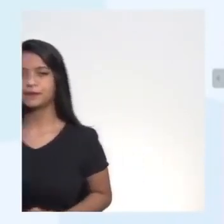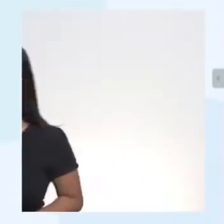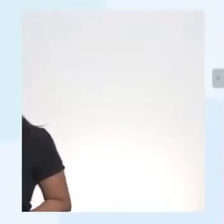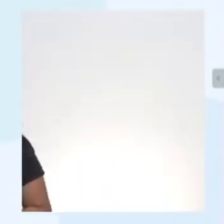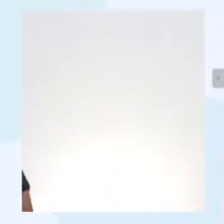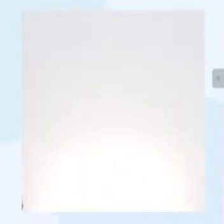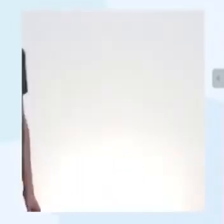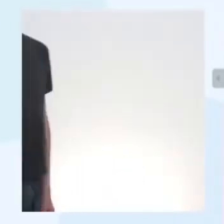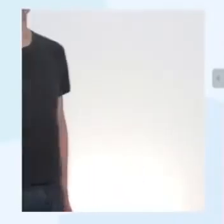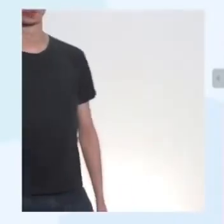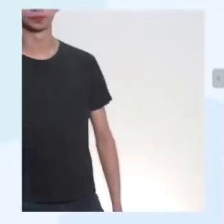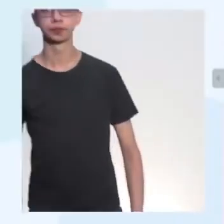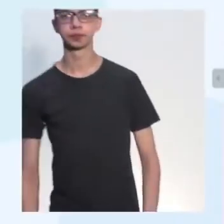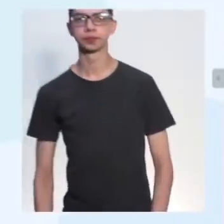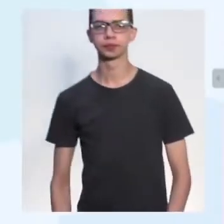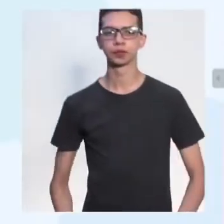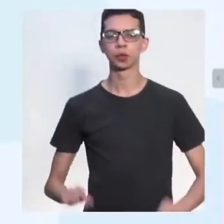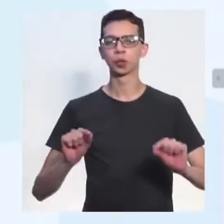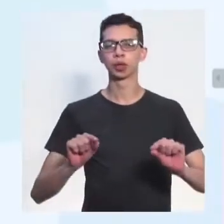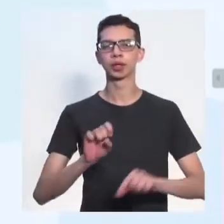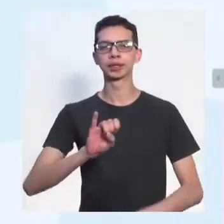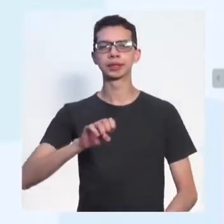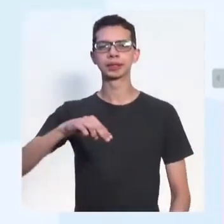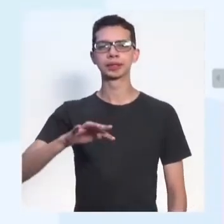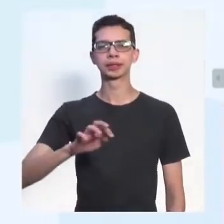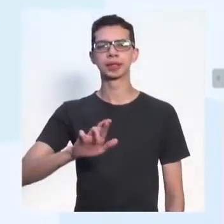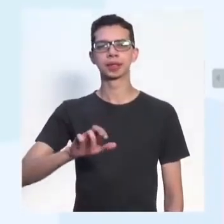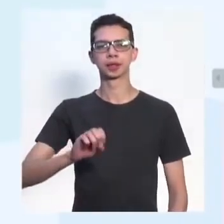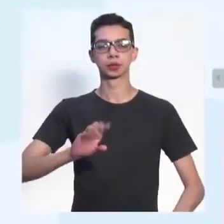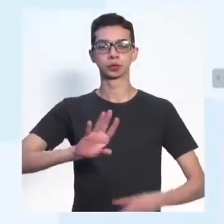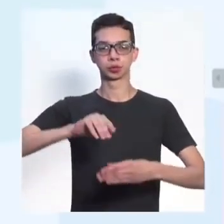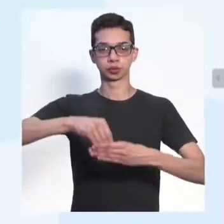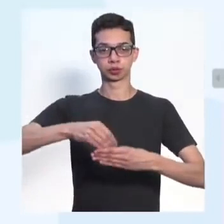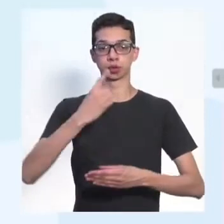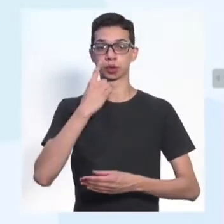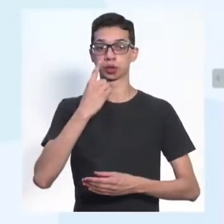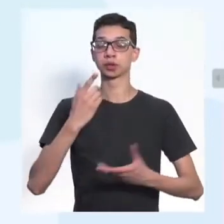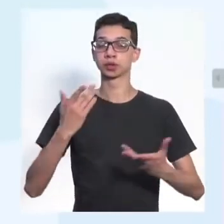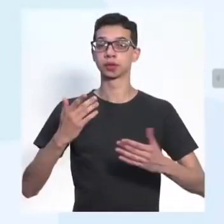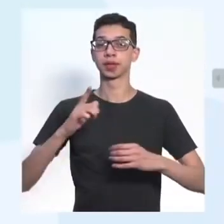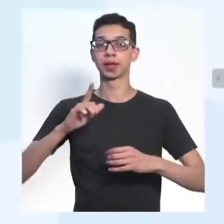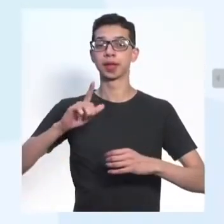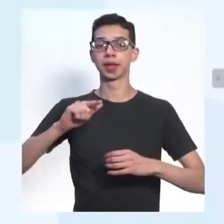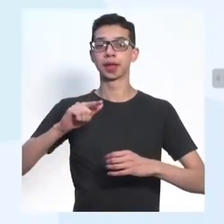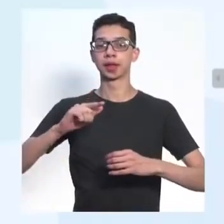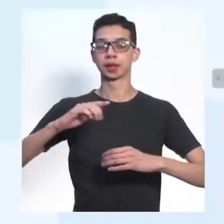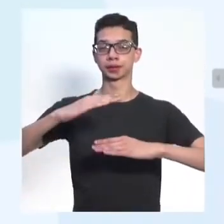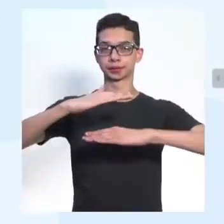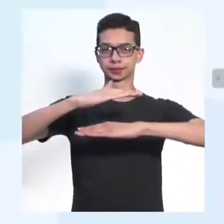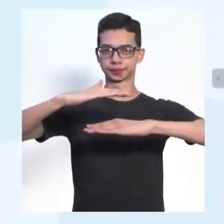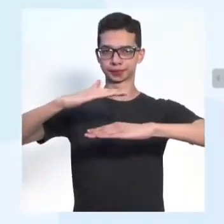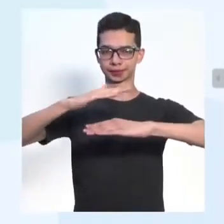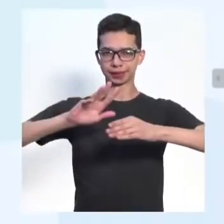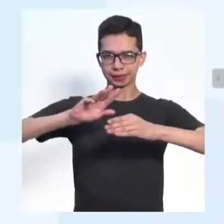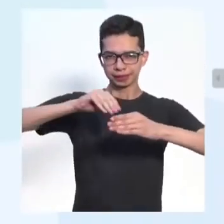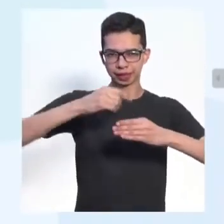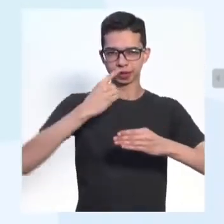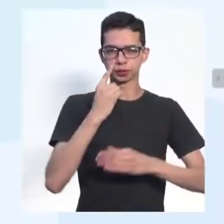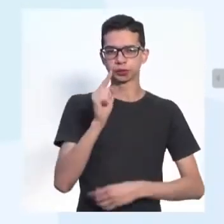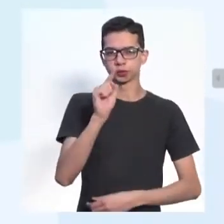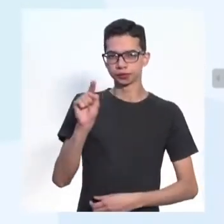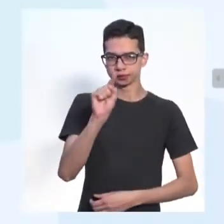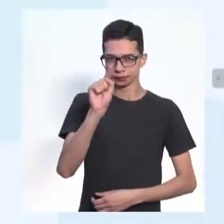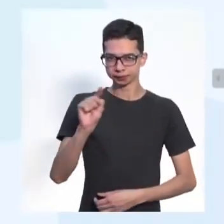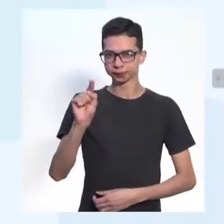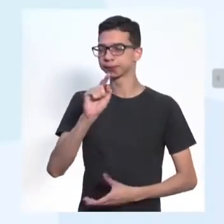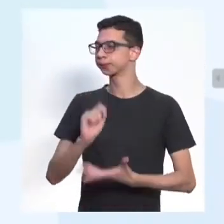digamos, entre as duas paralelas, né? Então, eu vou ter o 4 e o 6, o 3 e o 5